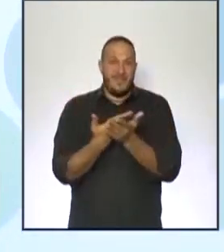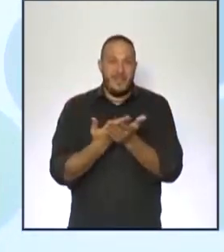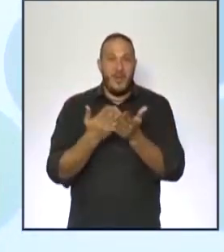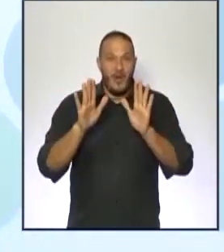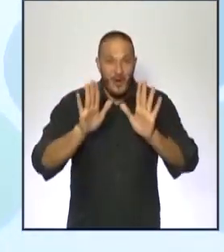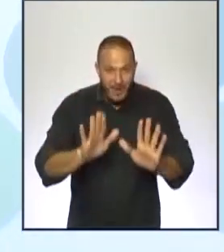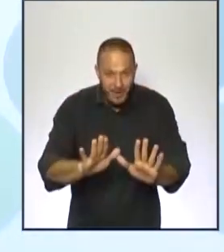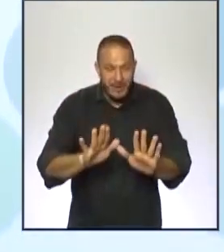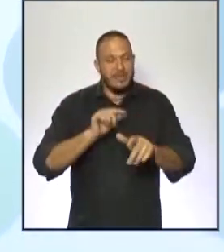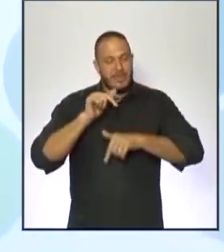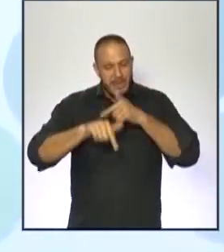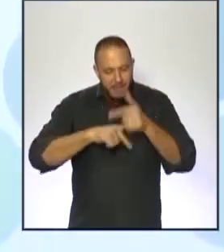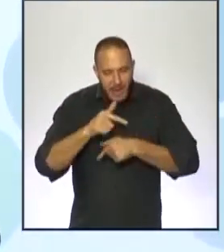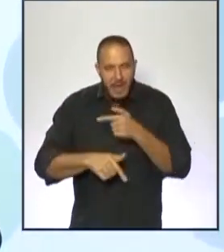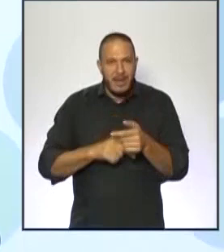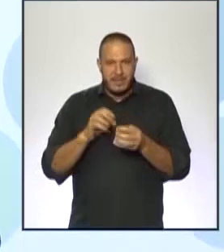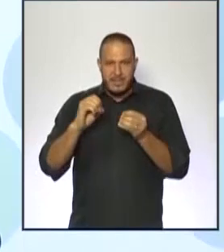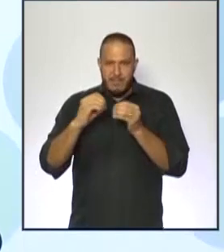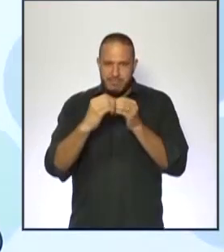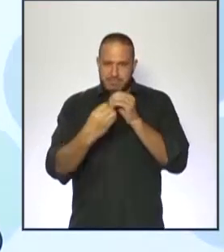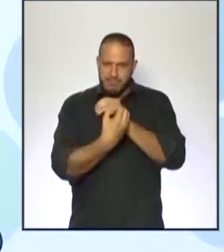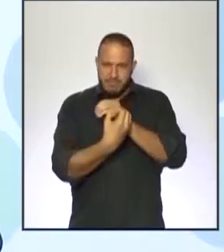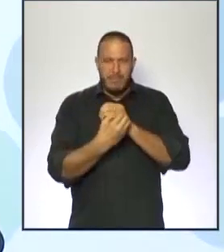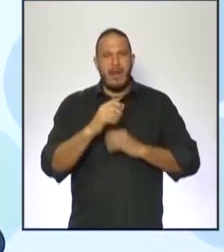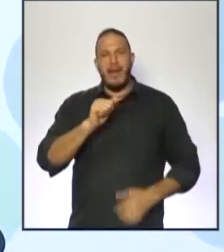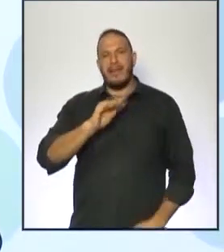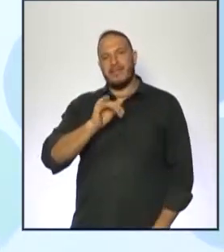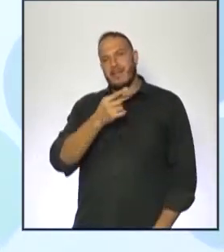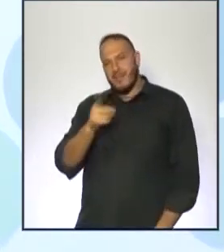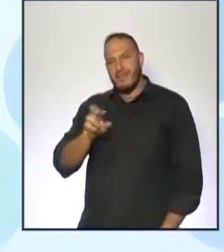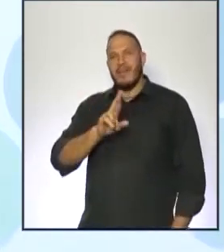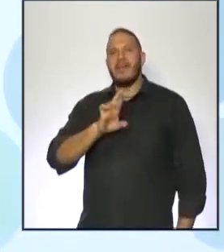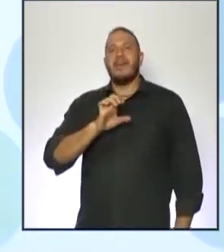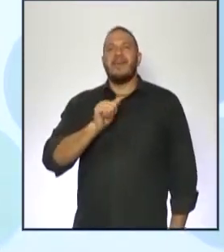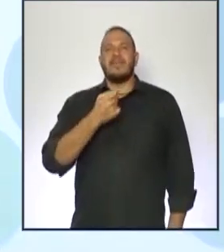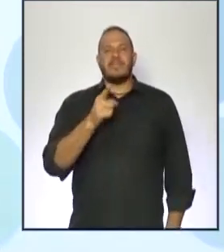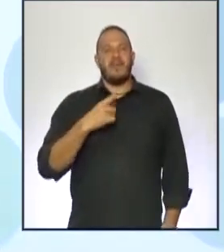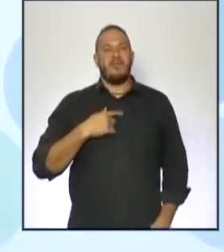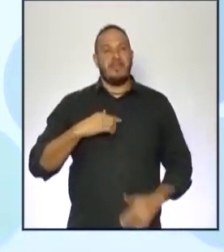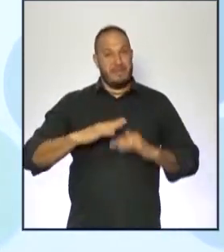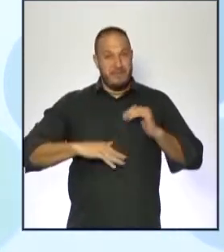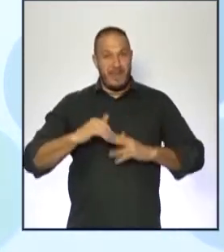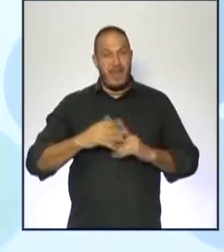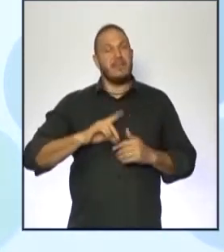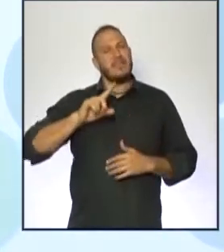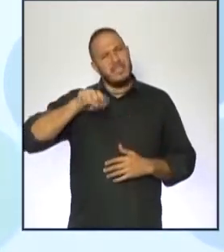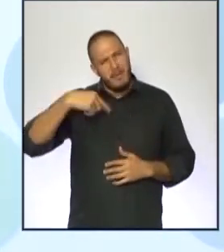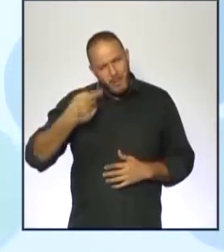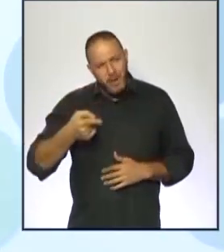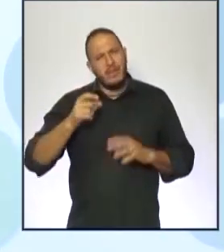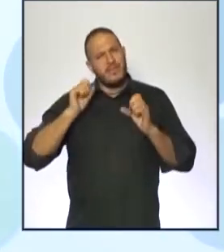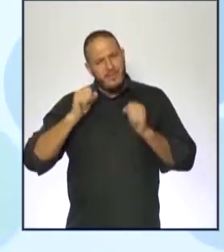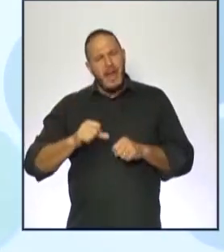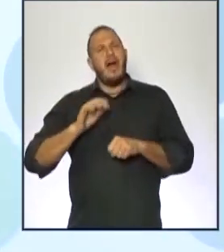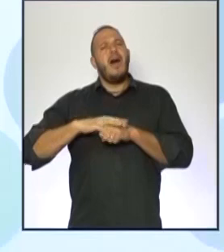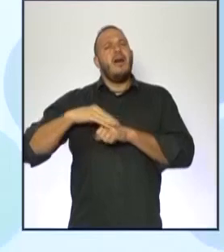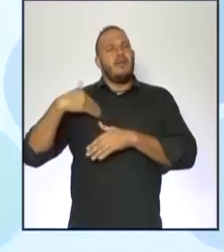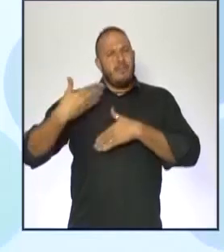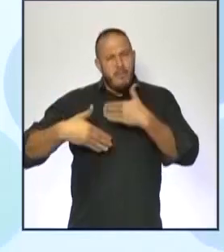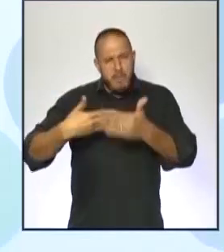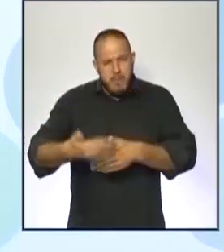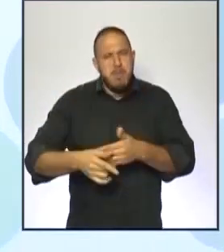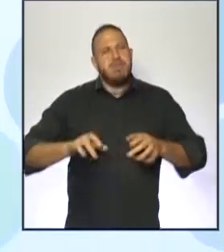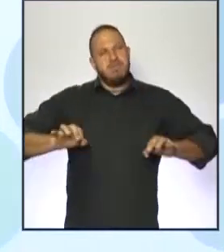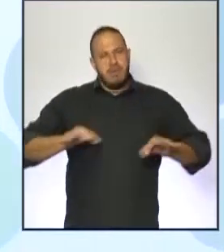trabalhar com essa ação e reação na prática. E a qualquer momento a gente pode se aprofundar um pouco após a nossa